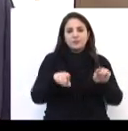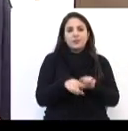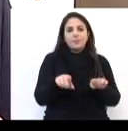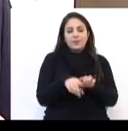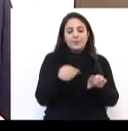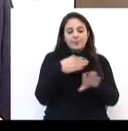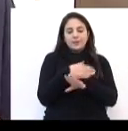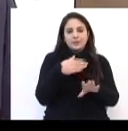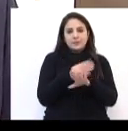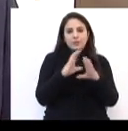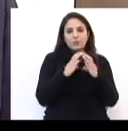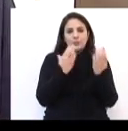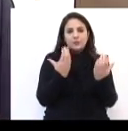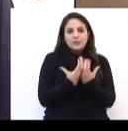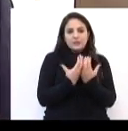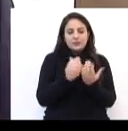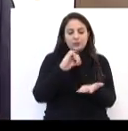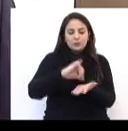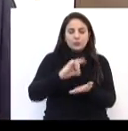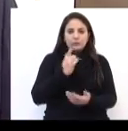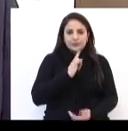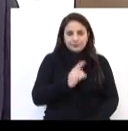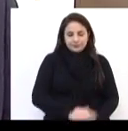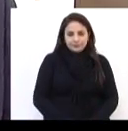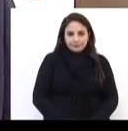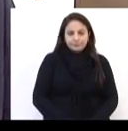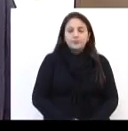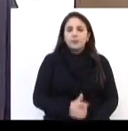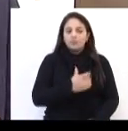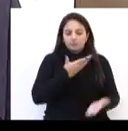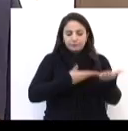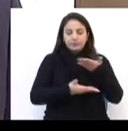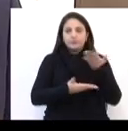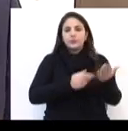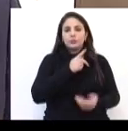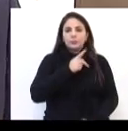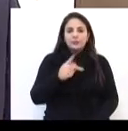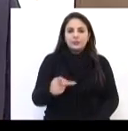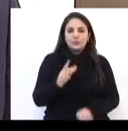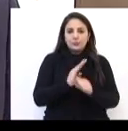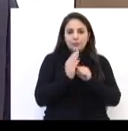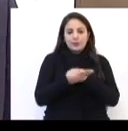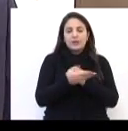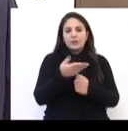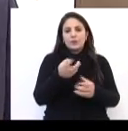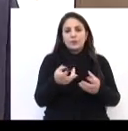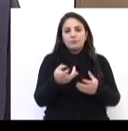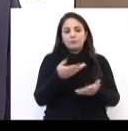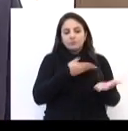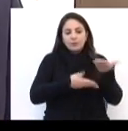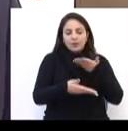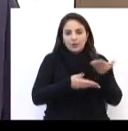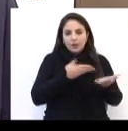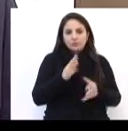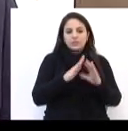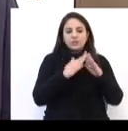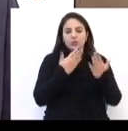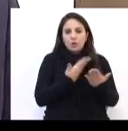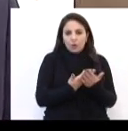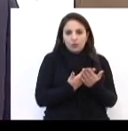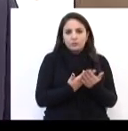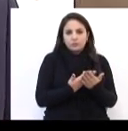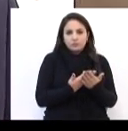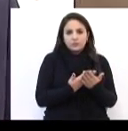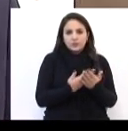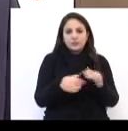essa participação comunitária que os núcleos têm. Ou seja, interagem com o presidente de bairro, interagem com as escolas, interagem com as unidades de saúde,